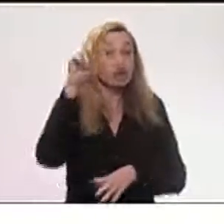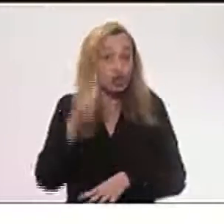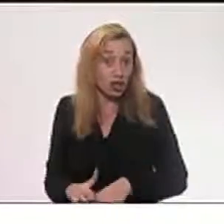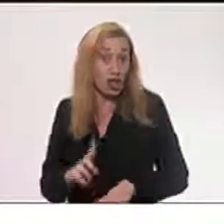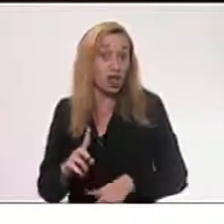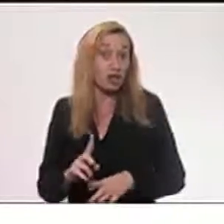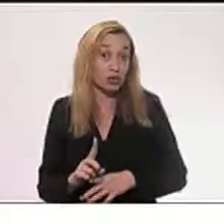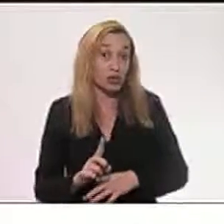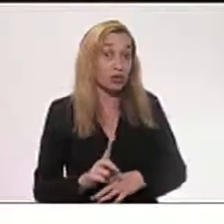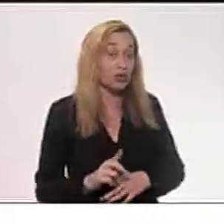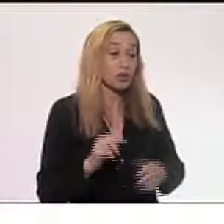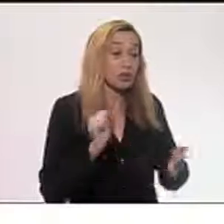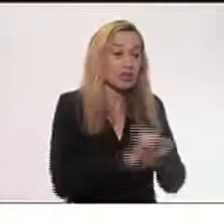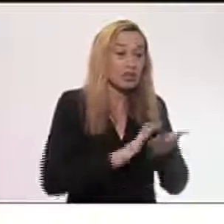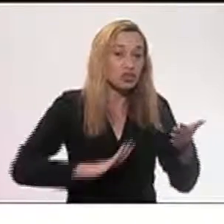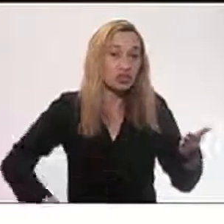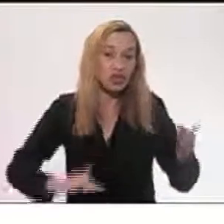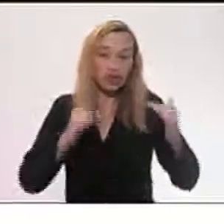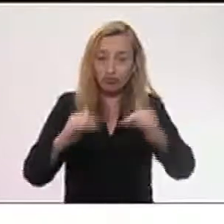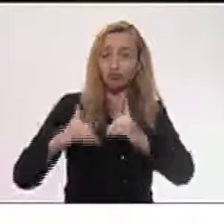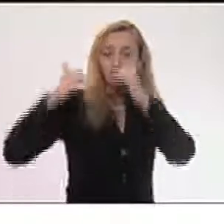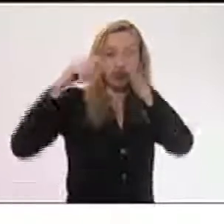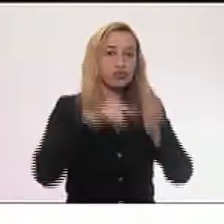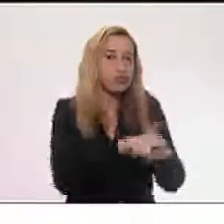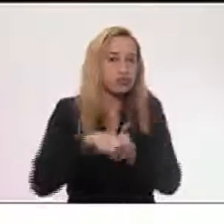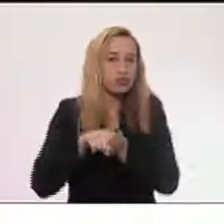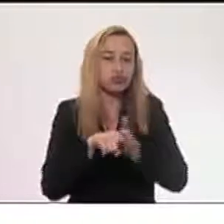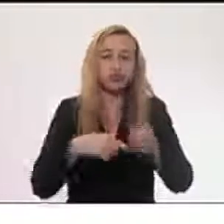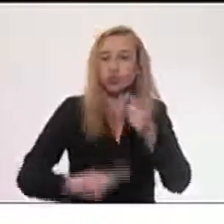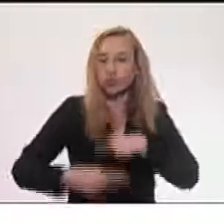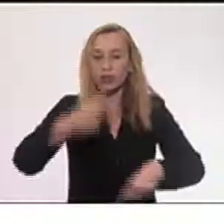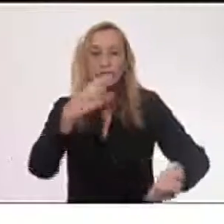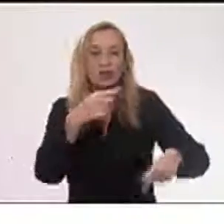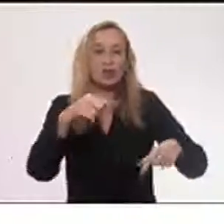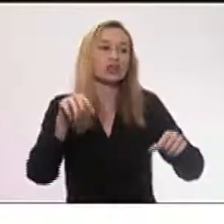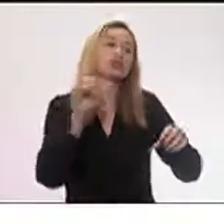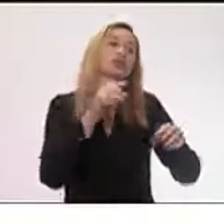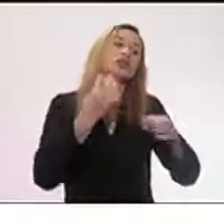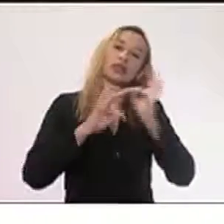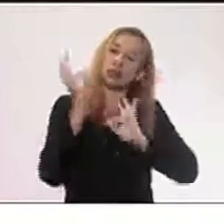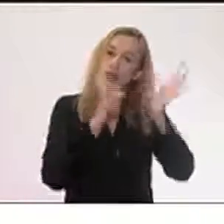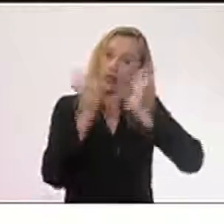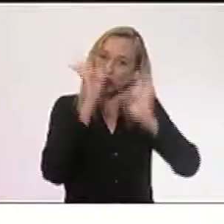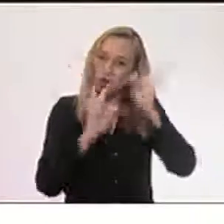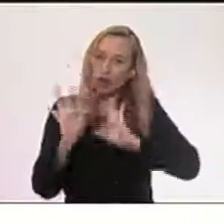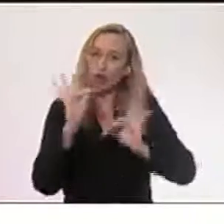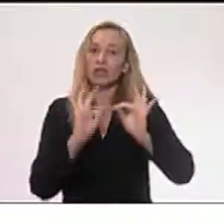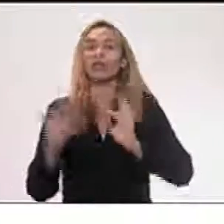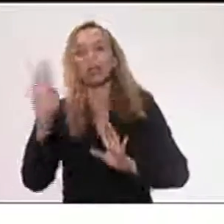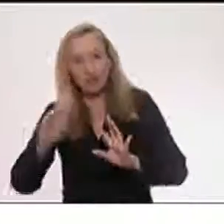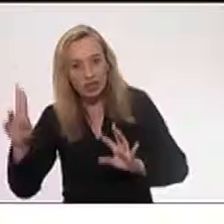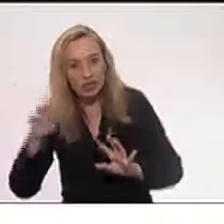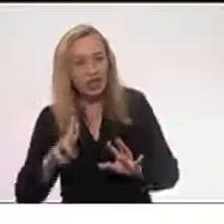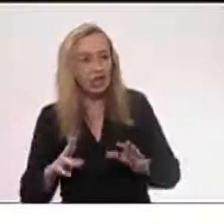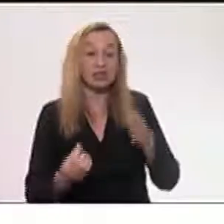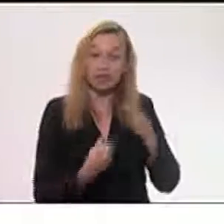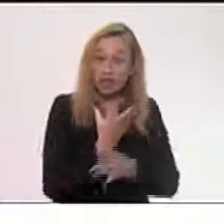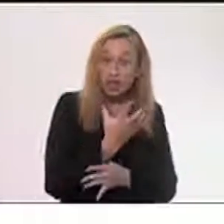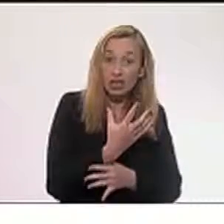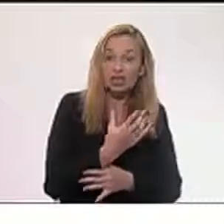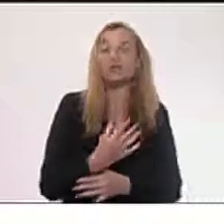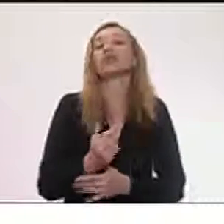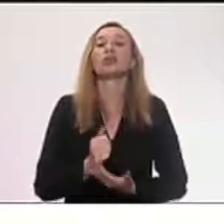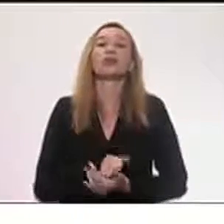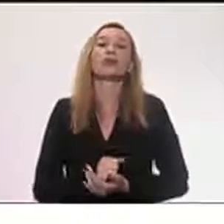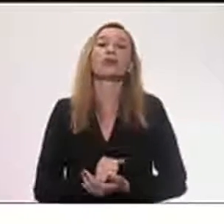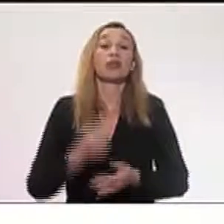das atividades de alto nível de pesquisa e inovação tecnológica que essas instituições produzem. É uma luta em defesa das universidades